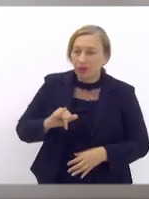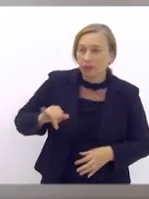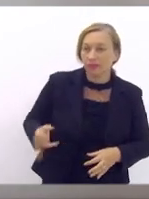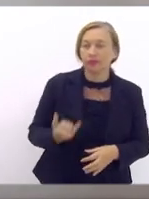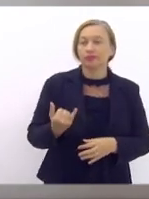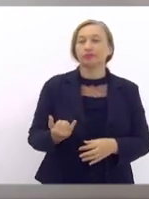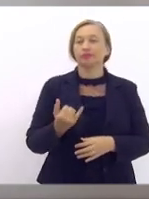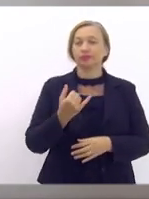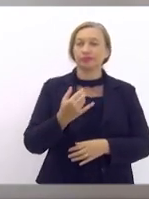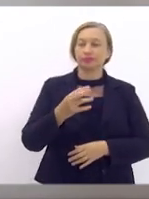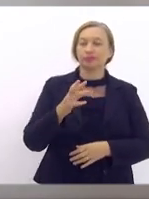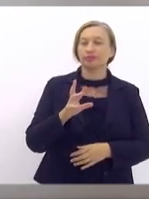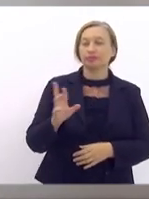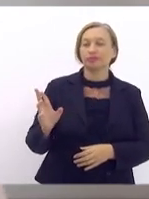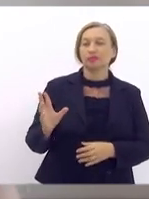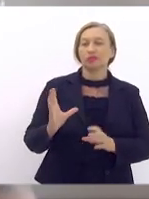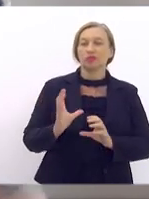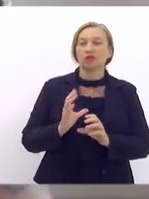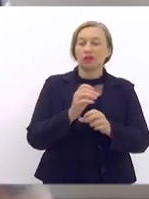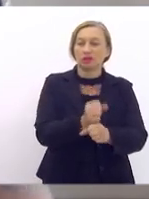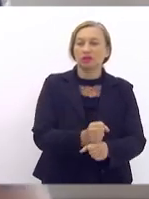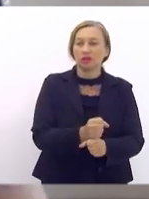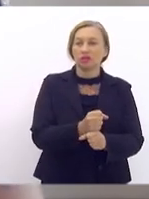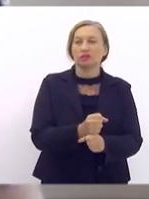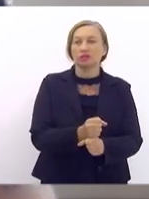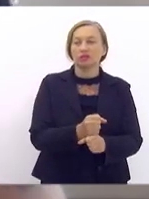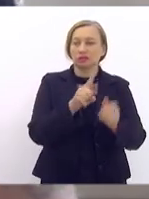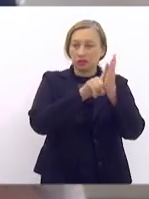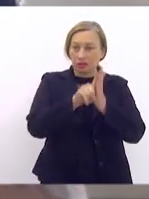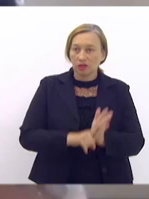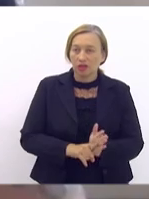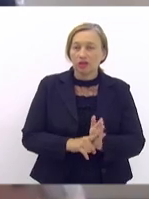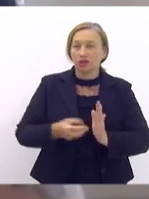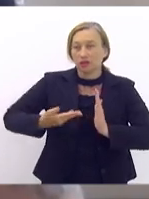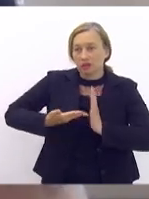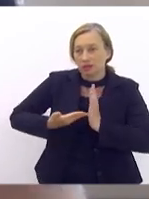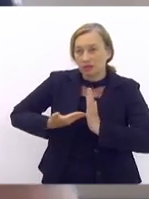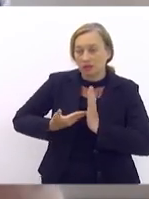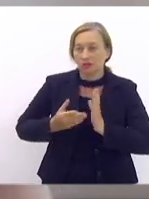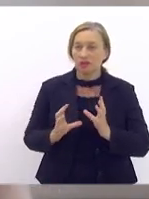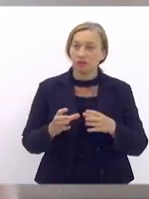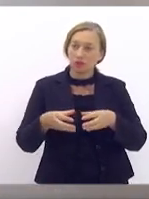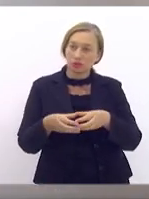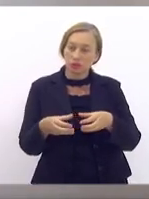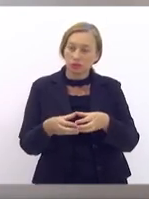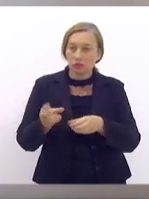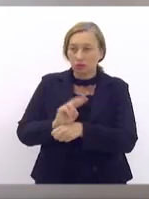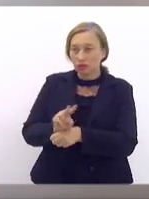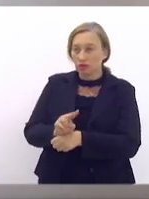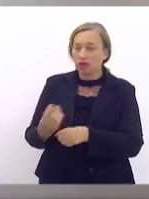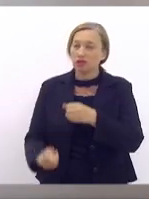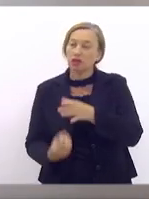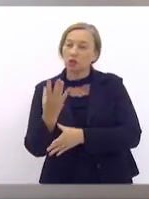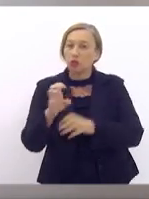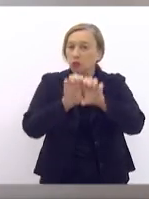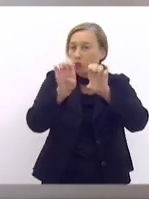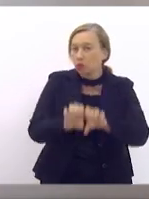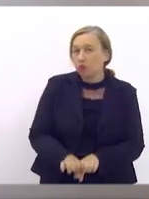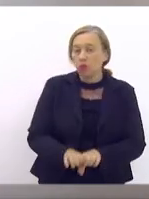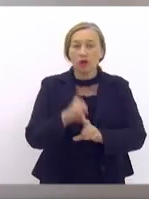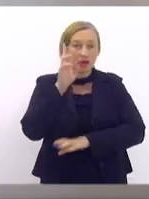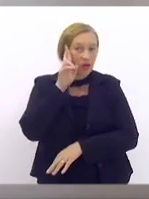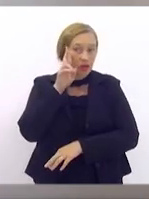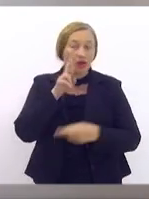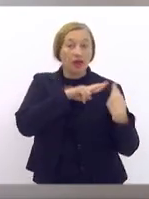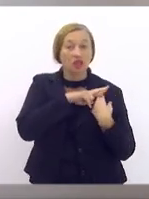dessa pesquisa. No caso da Câmara Federal, a gente faz isso por meio do observatório, porque a gente criou essa estrutura responsável